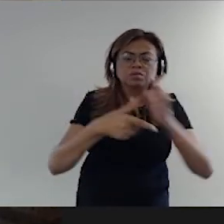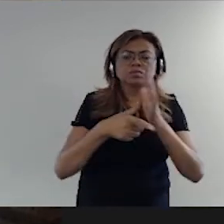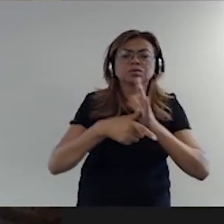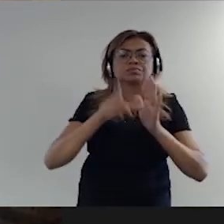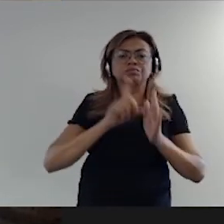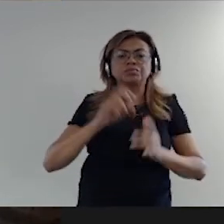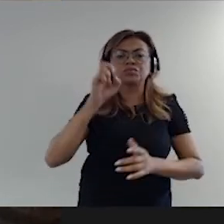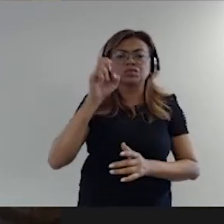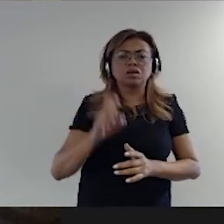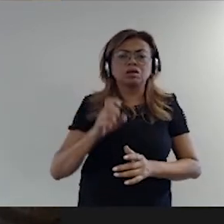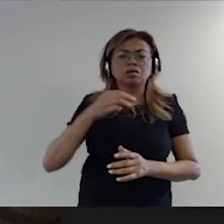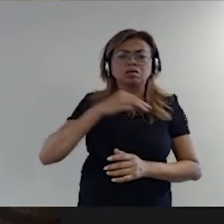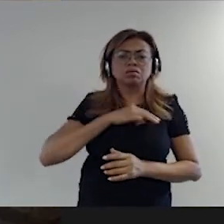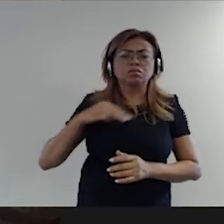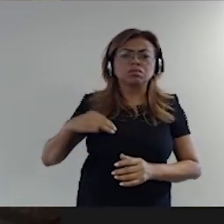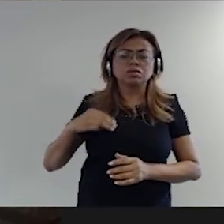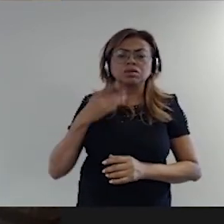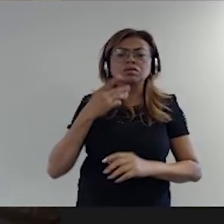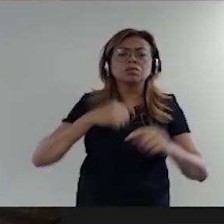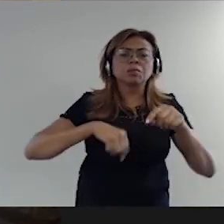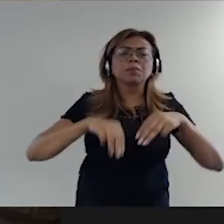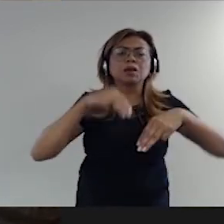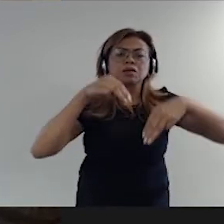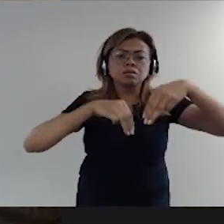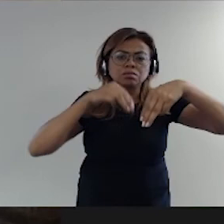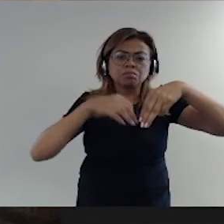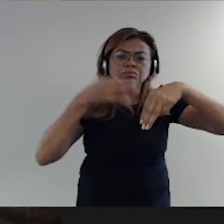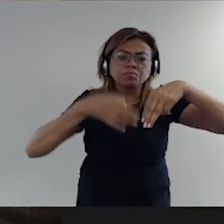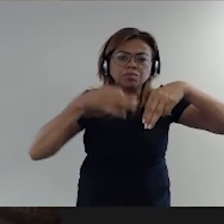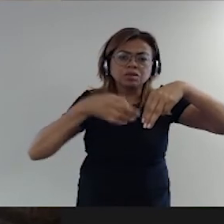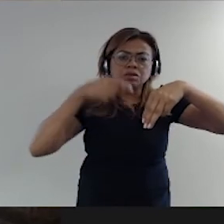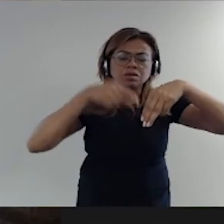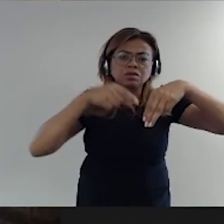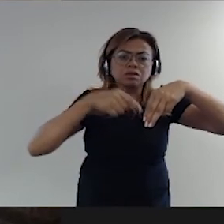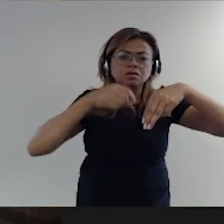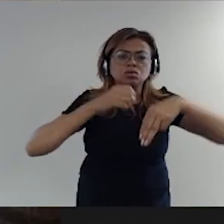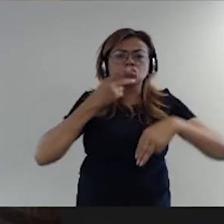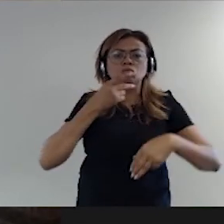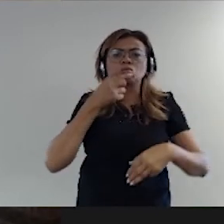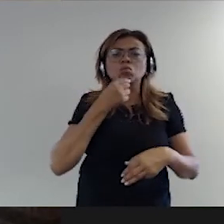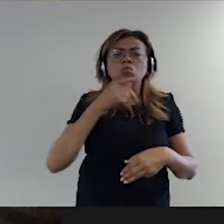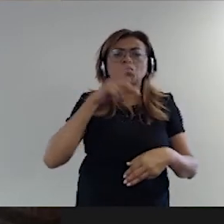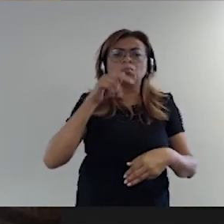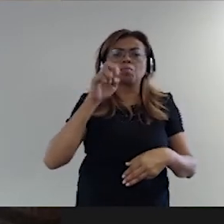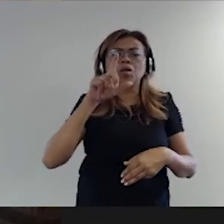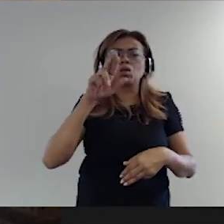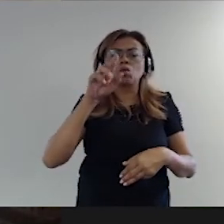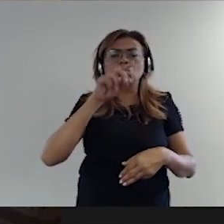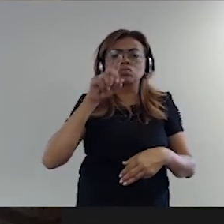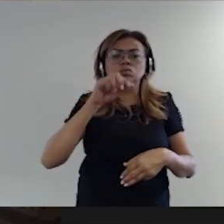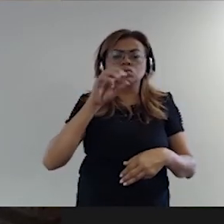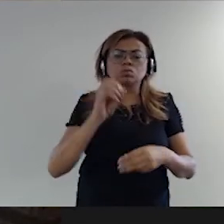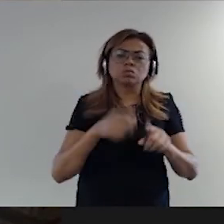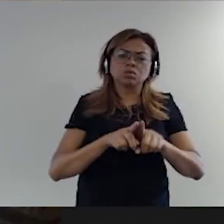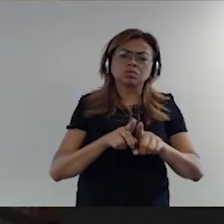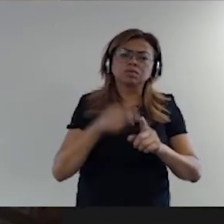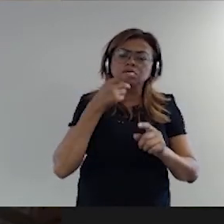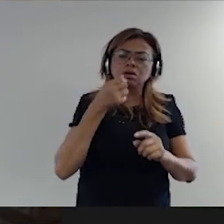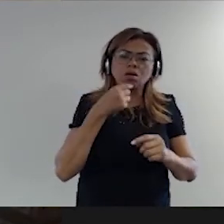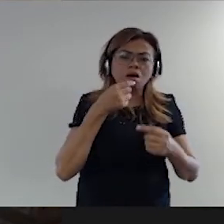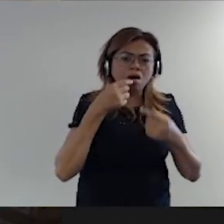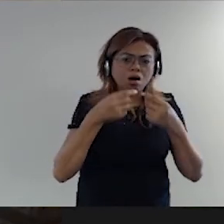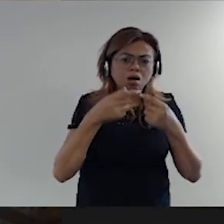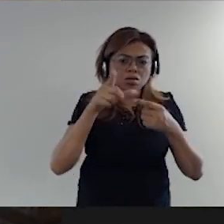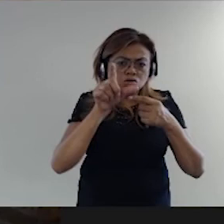Peluso, quando ainda no Supremo Tribunal Federal, chamada de PEC Peluso, fazendo a opção de debater não